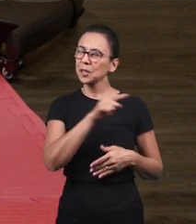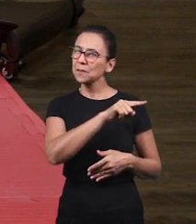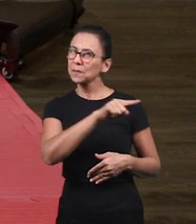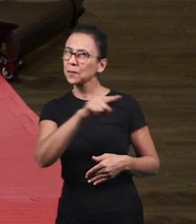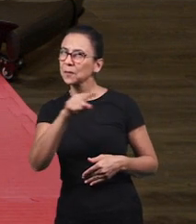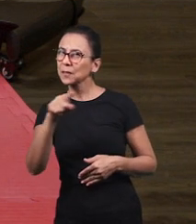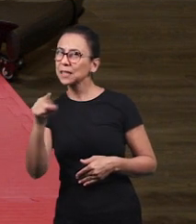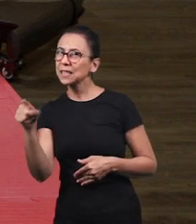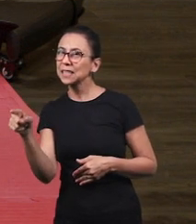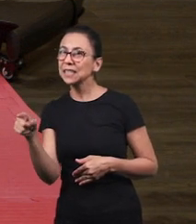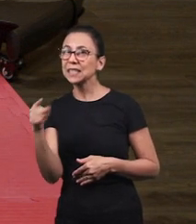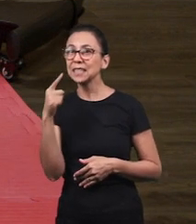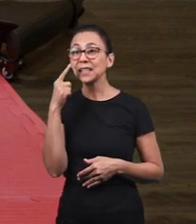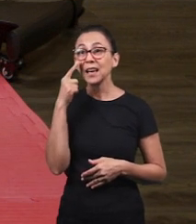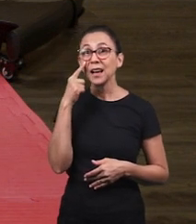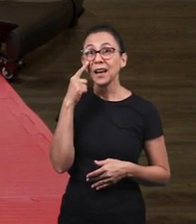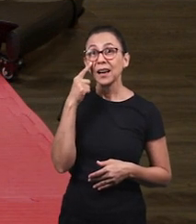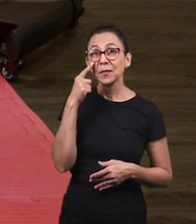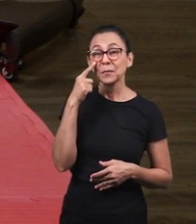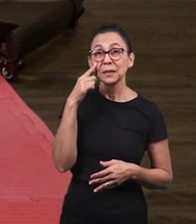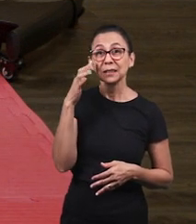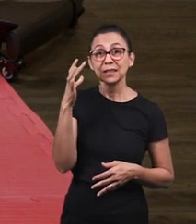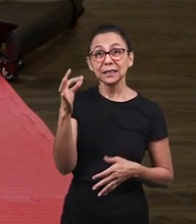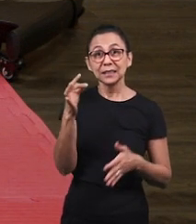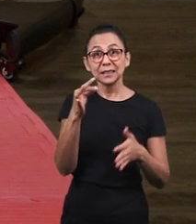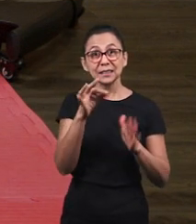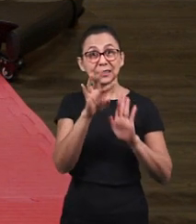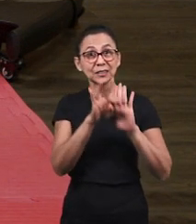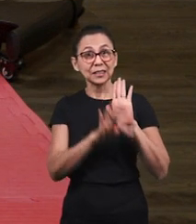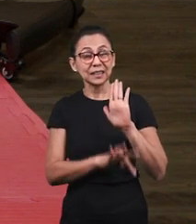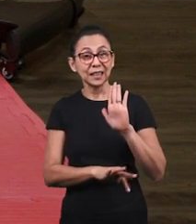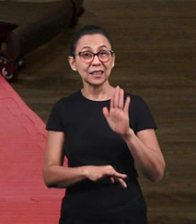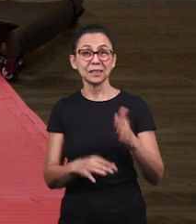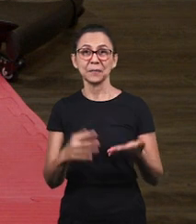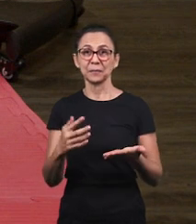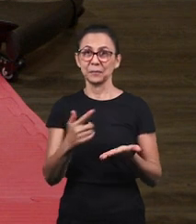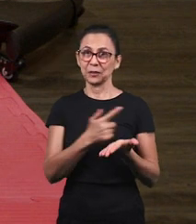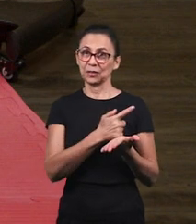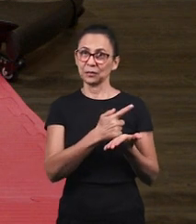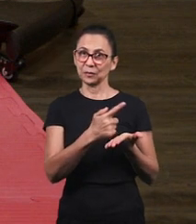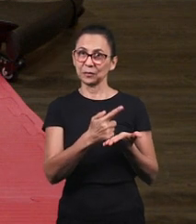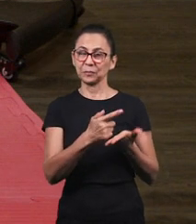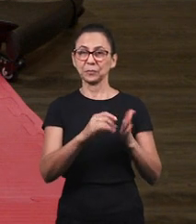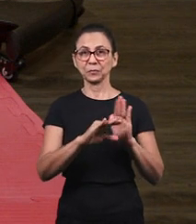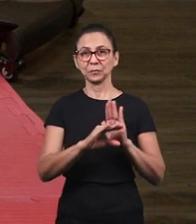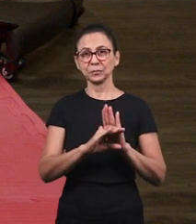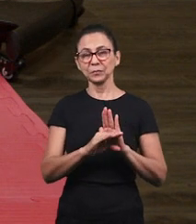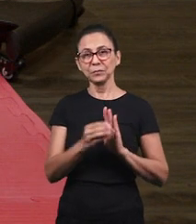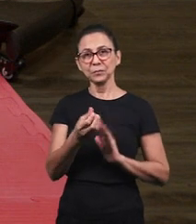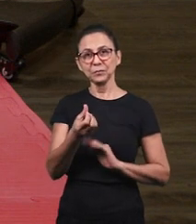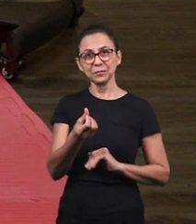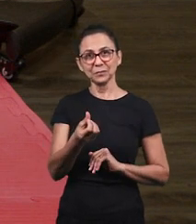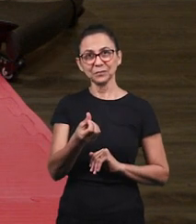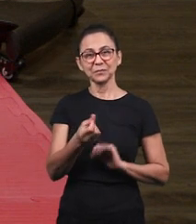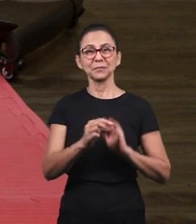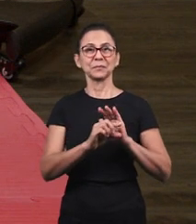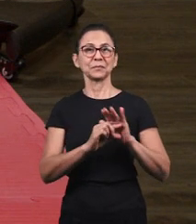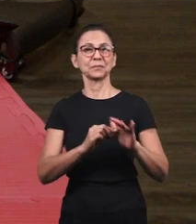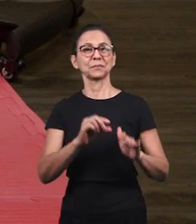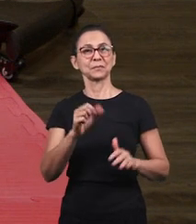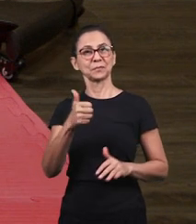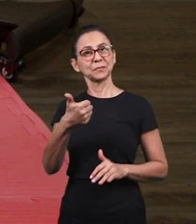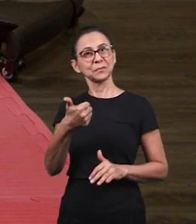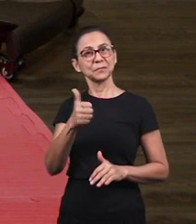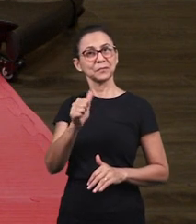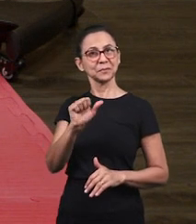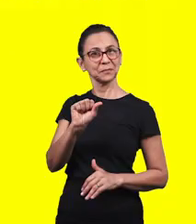convido vocês a ouvirem o texto da palavra do Senhor, que está no livro de Gênesis, no capítulo 6,